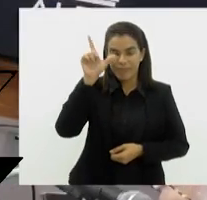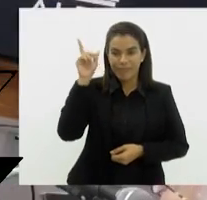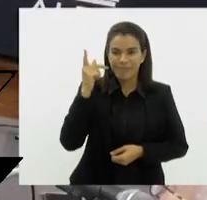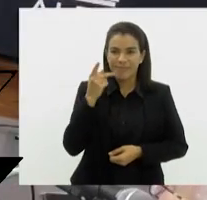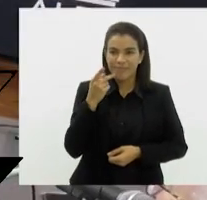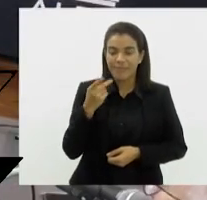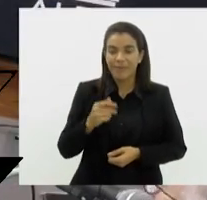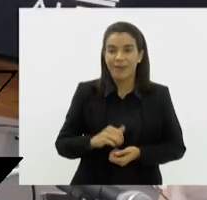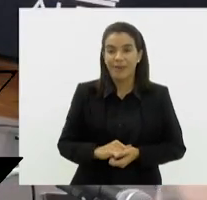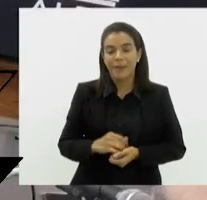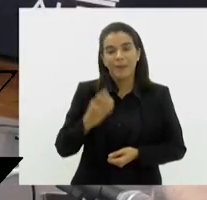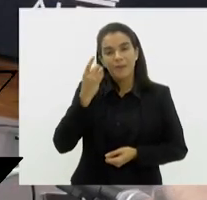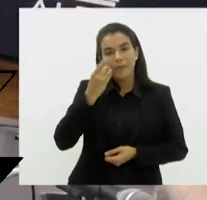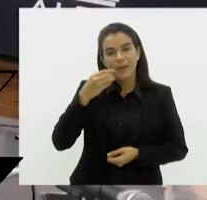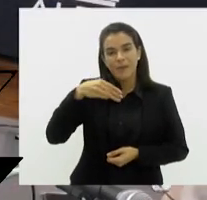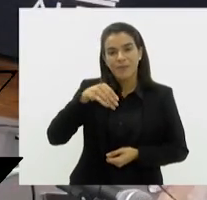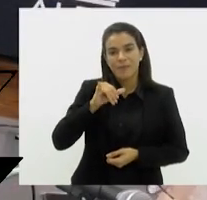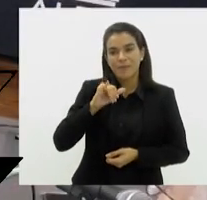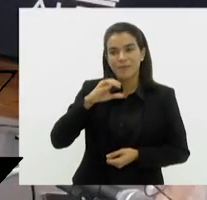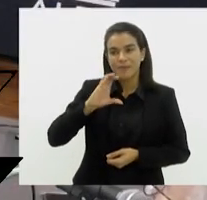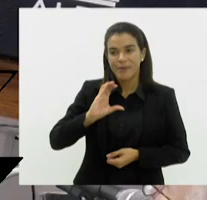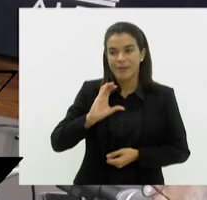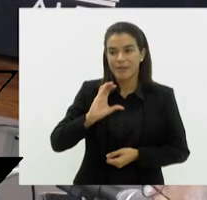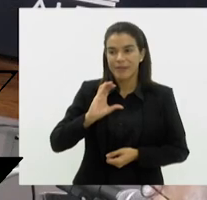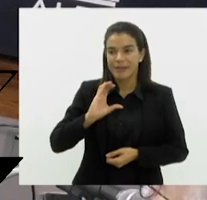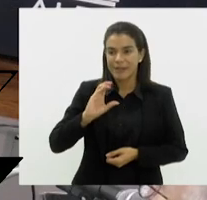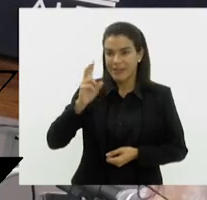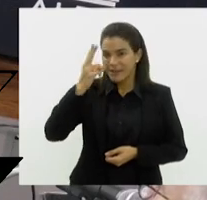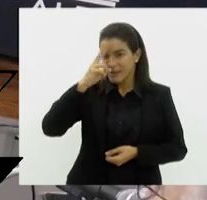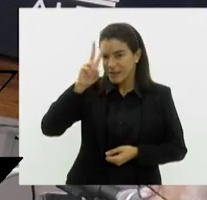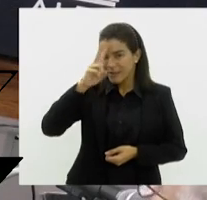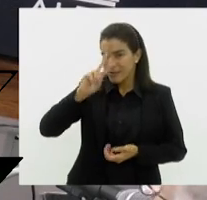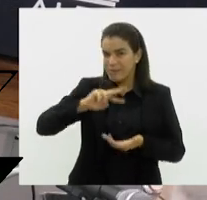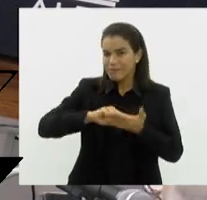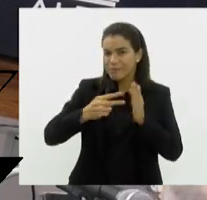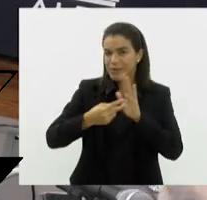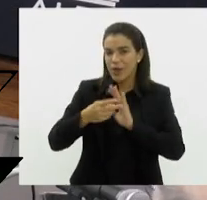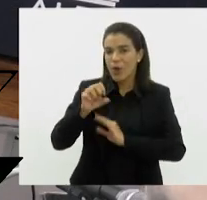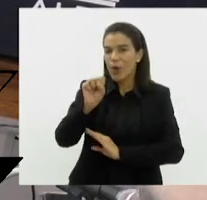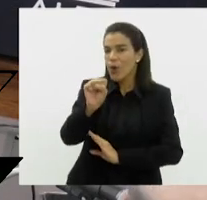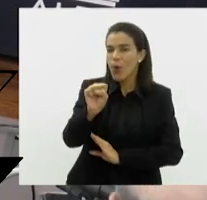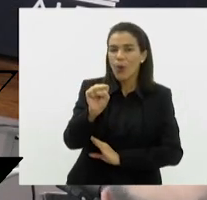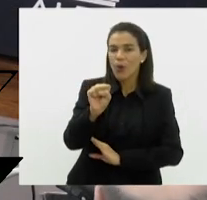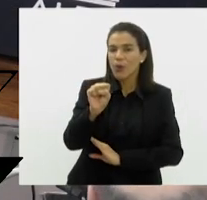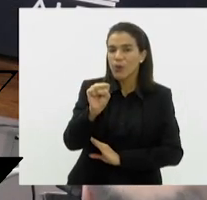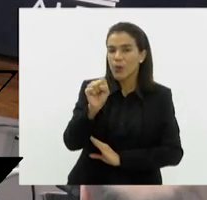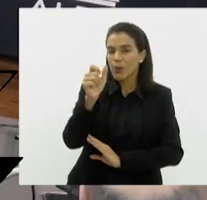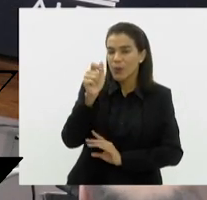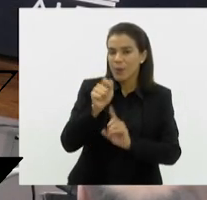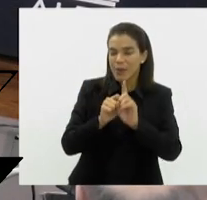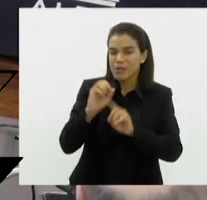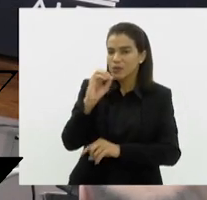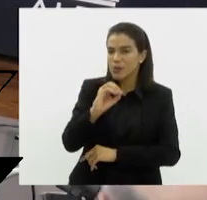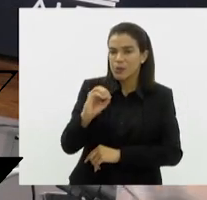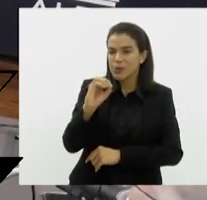Deputado Carlos Mink, há de lembrar o que representa o dia 8 de outubro, né?